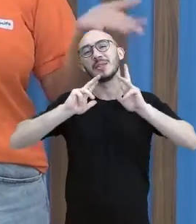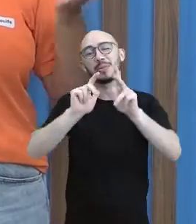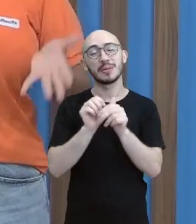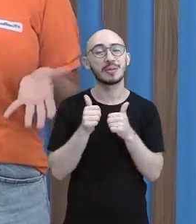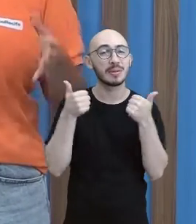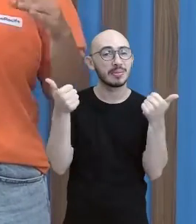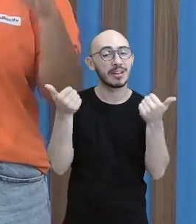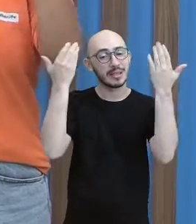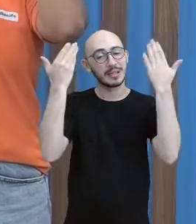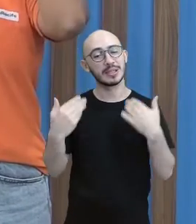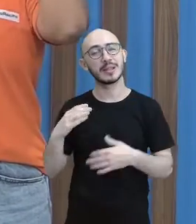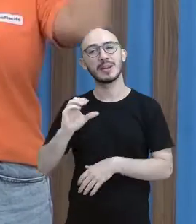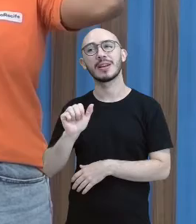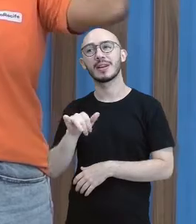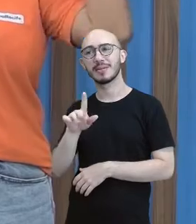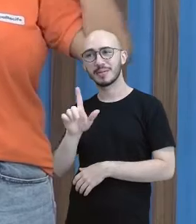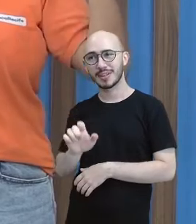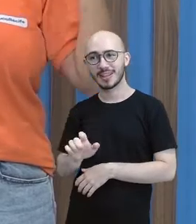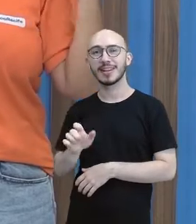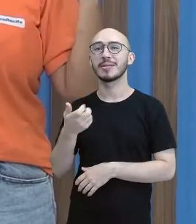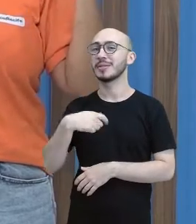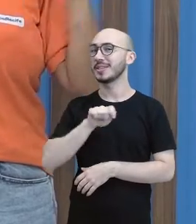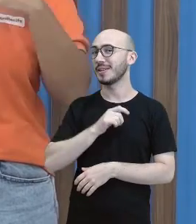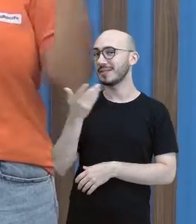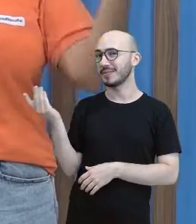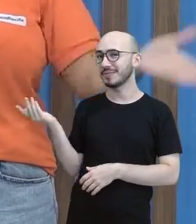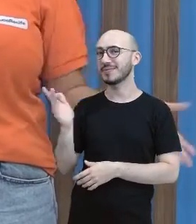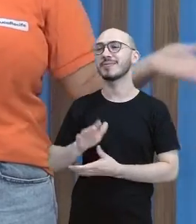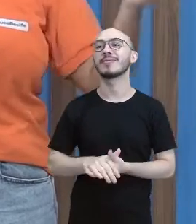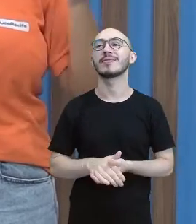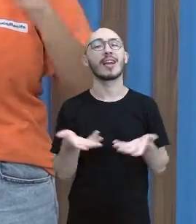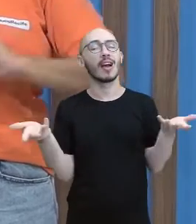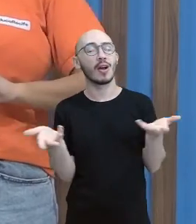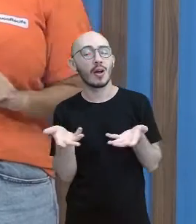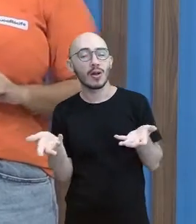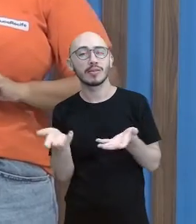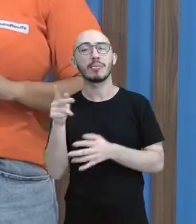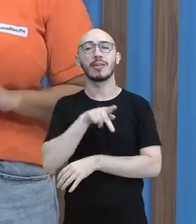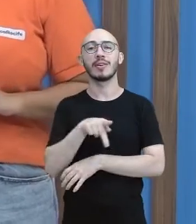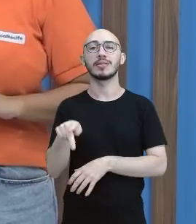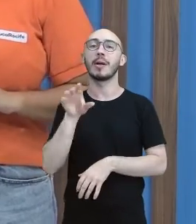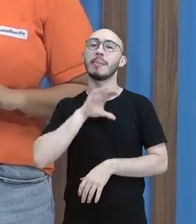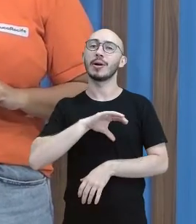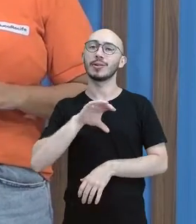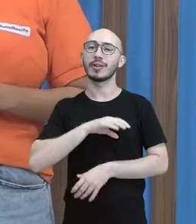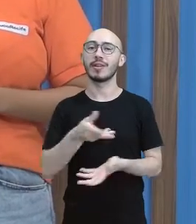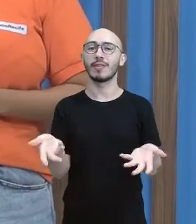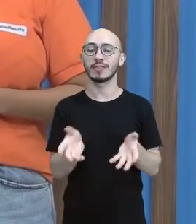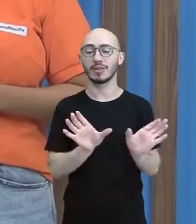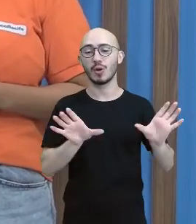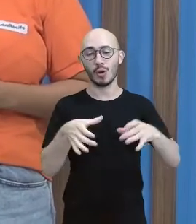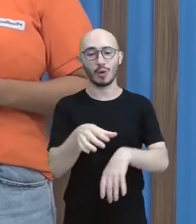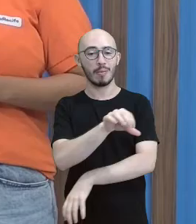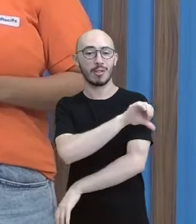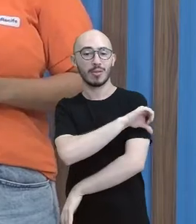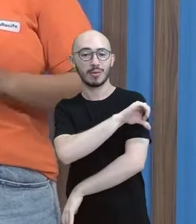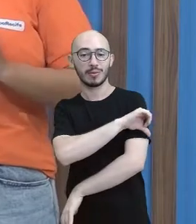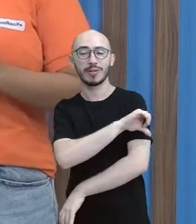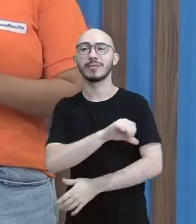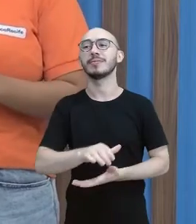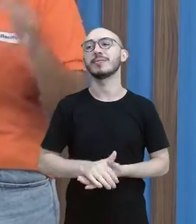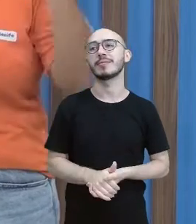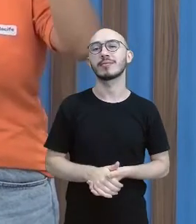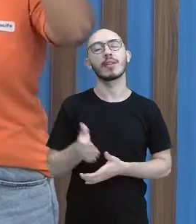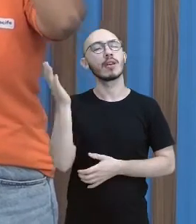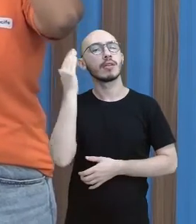tudo bem? Eu sou Camille Borba e este é o meu sinal. E serei a professora de língua portuguesa de vocês do 9º ano. Então